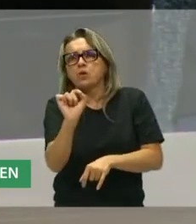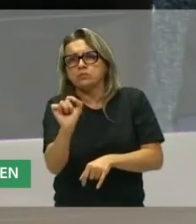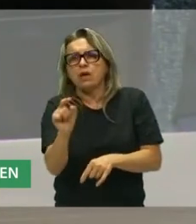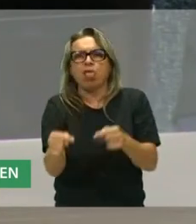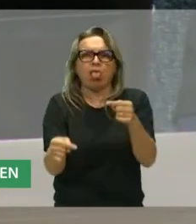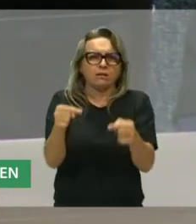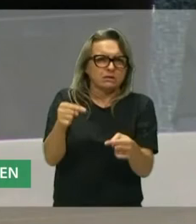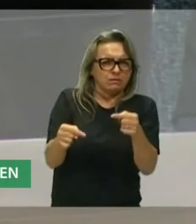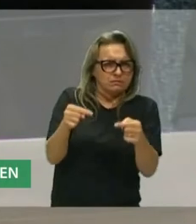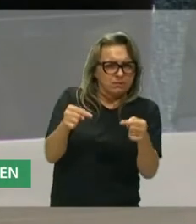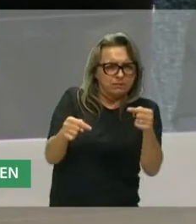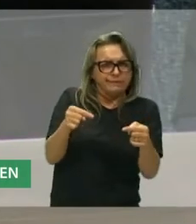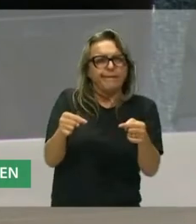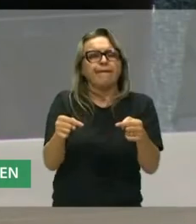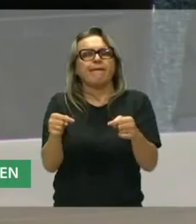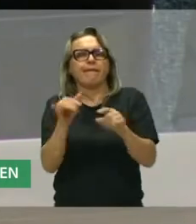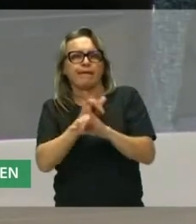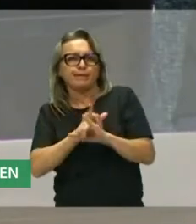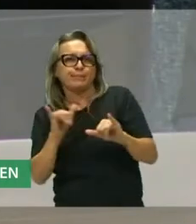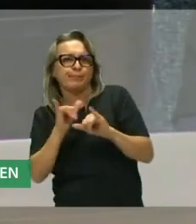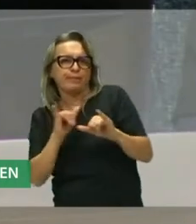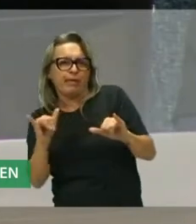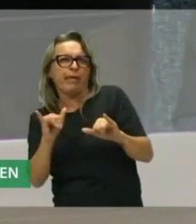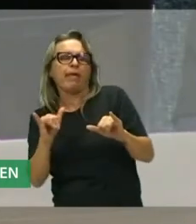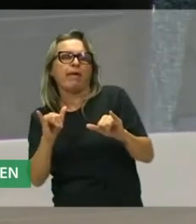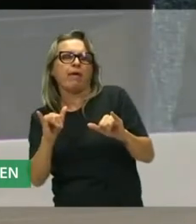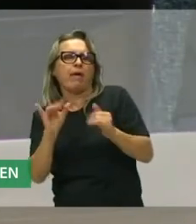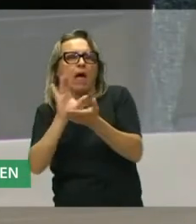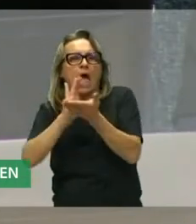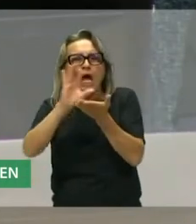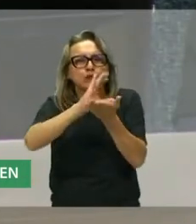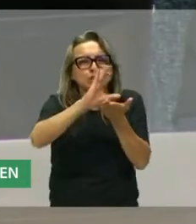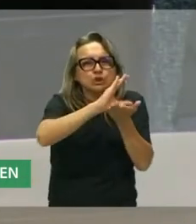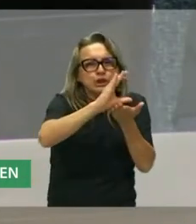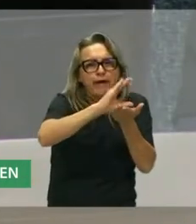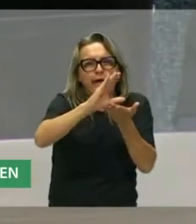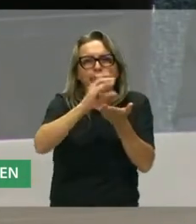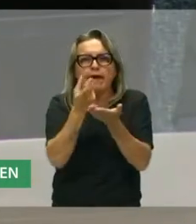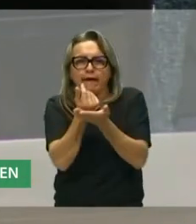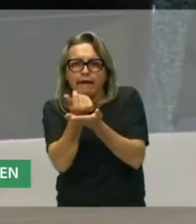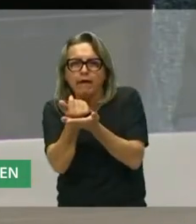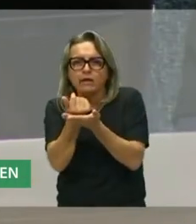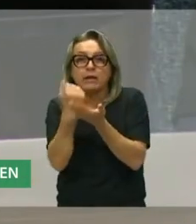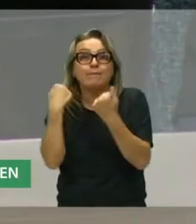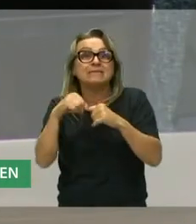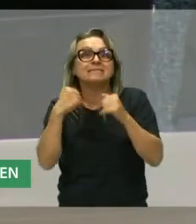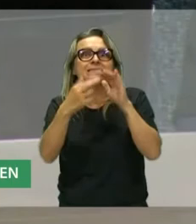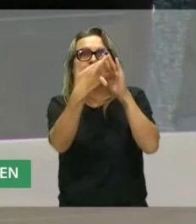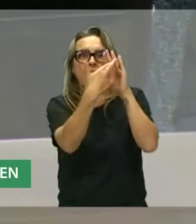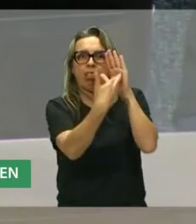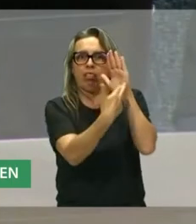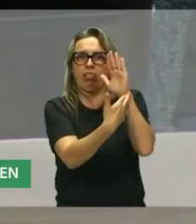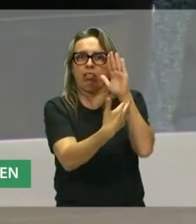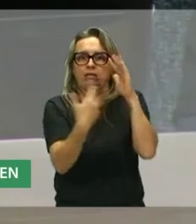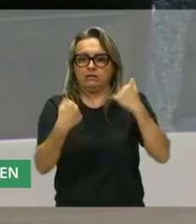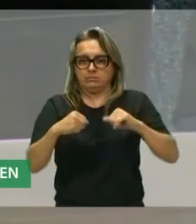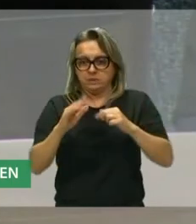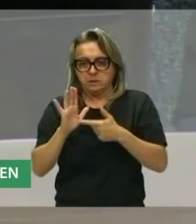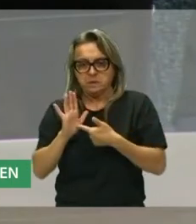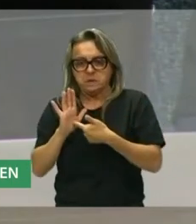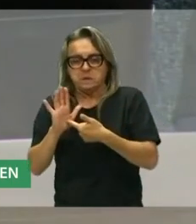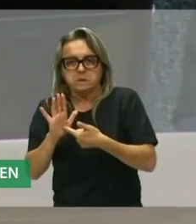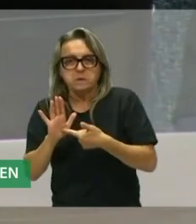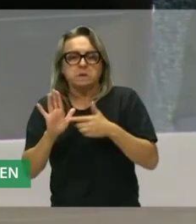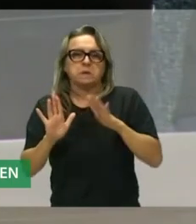dos recursos, a destinação dos recursos, tem que ter um rito, tem que ser apresentado.